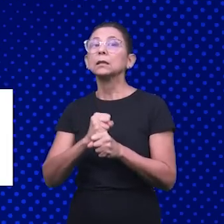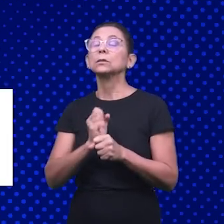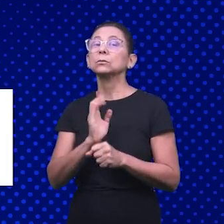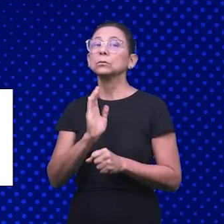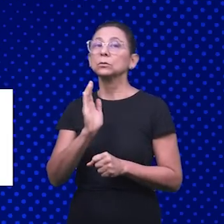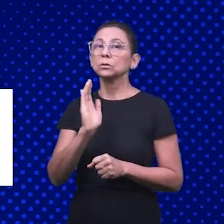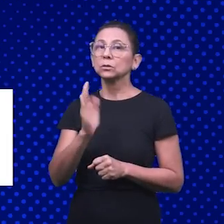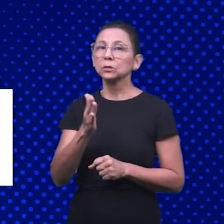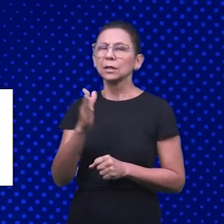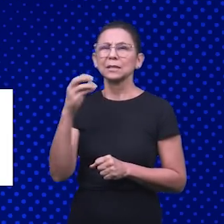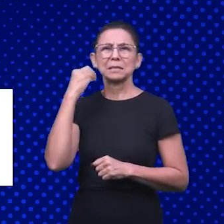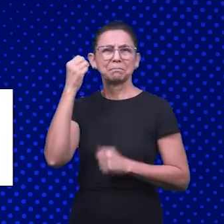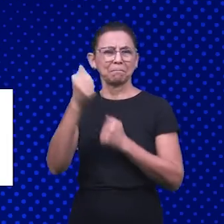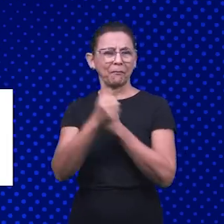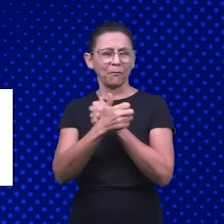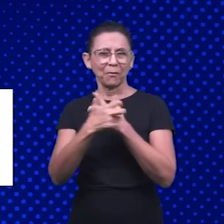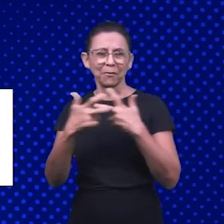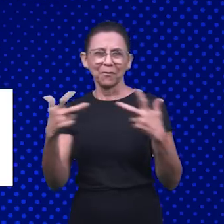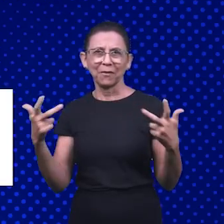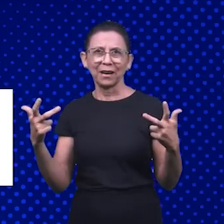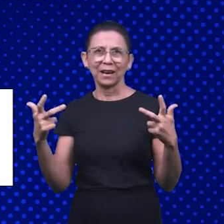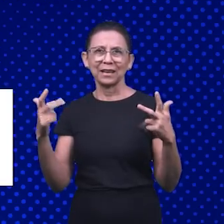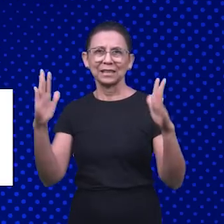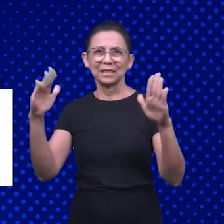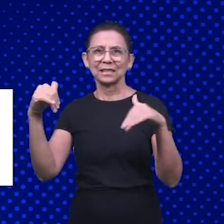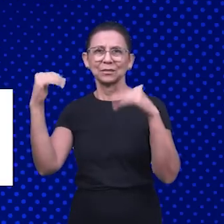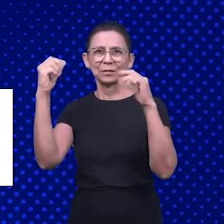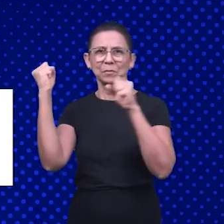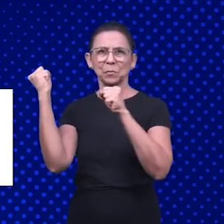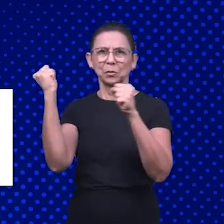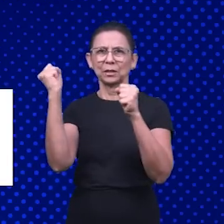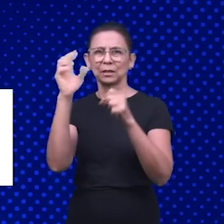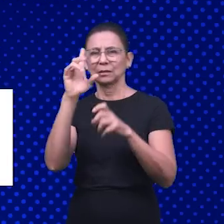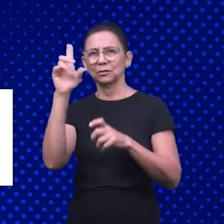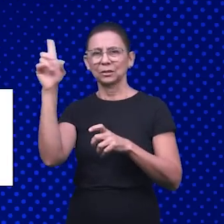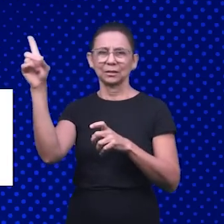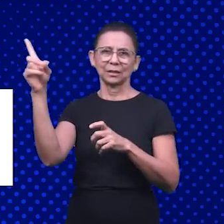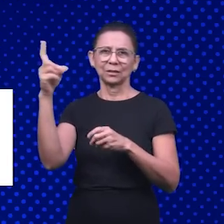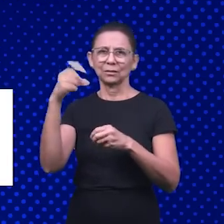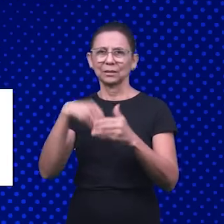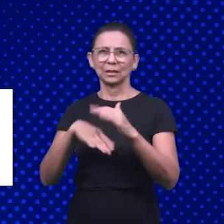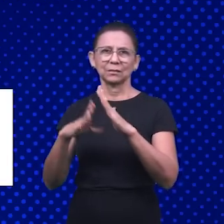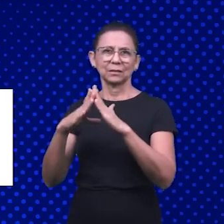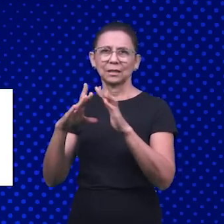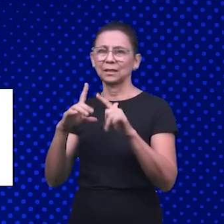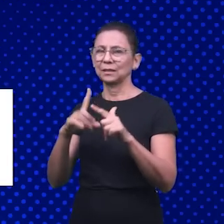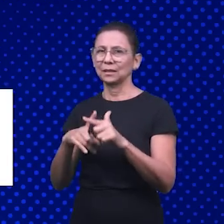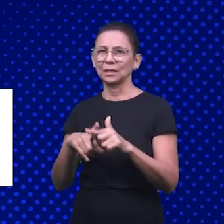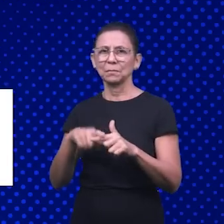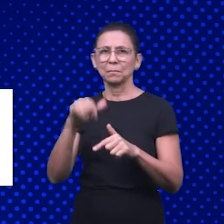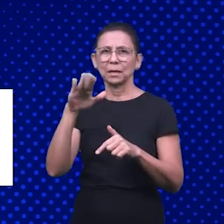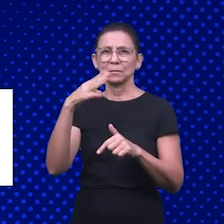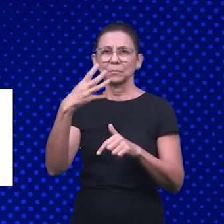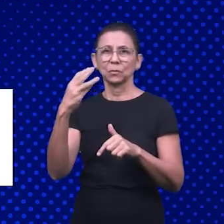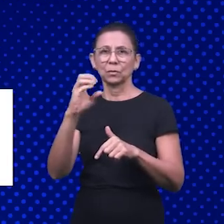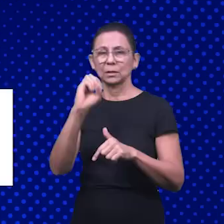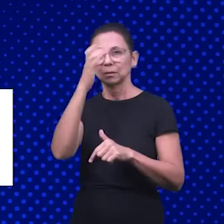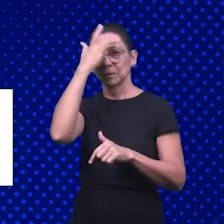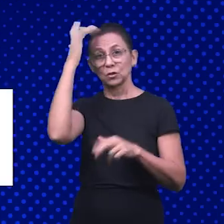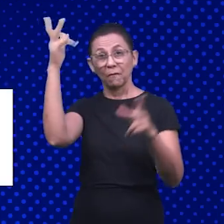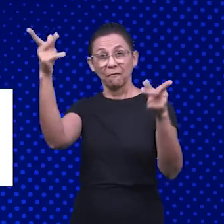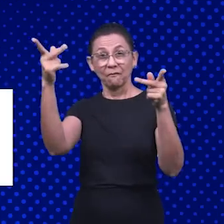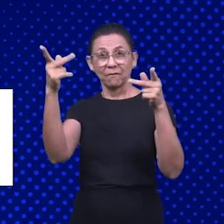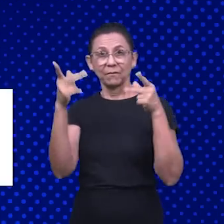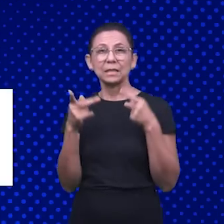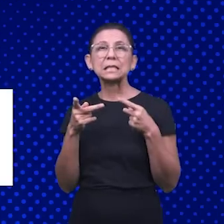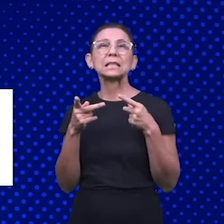Muitas experiências foram contadas, exaltando o poder do nosso Deus em nosso meio, e mais de 40 visitantes